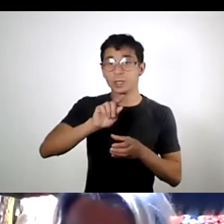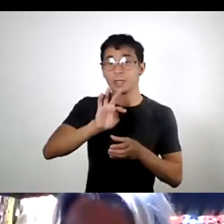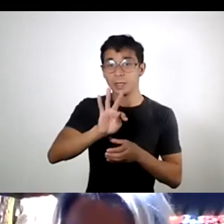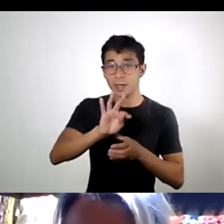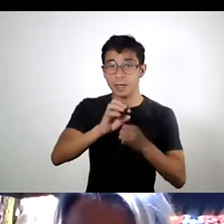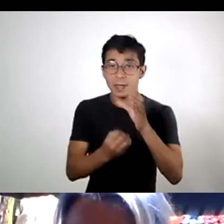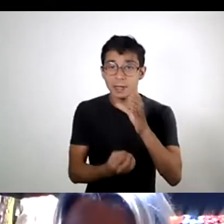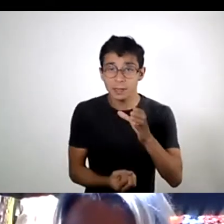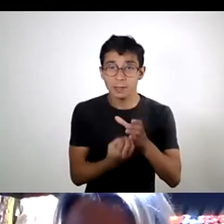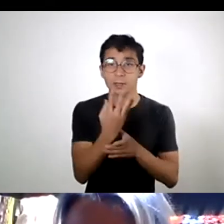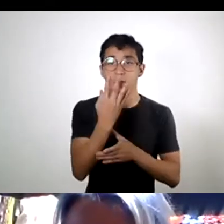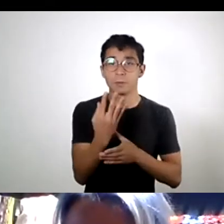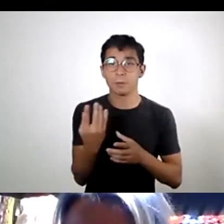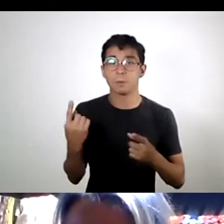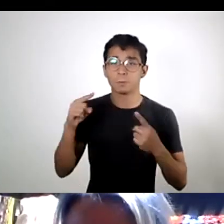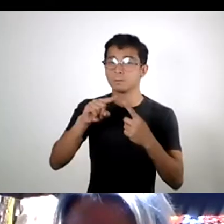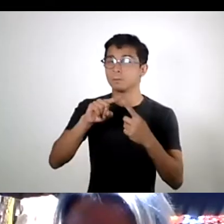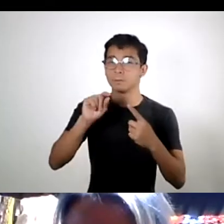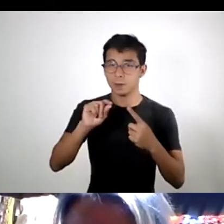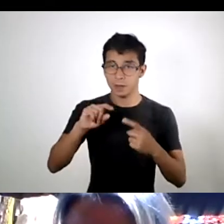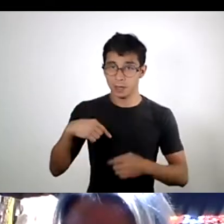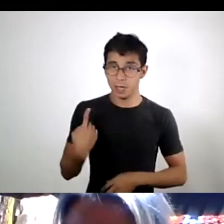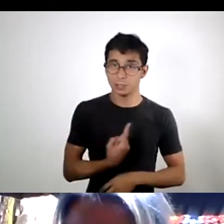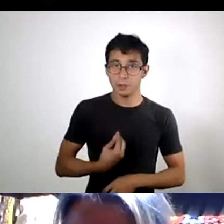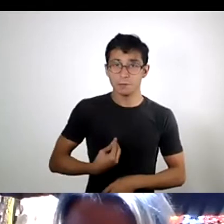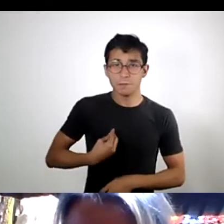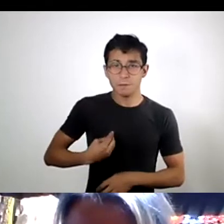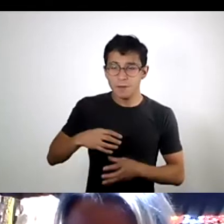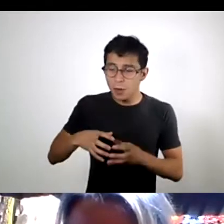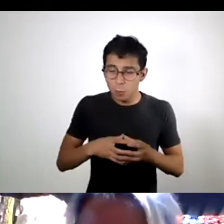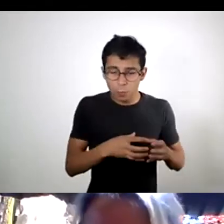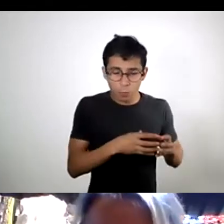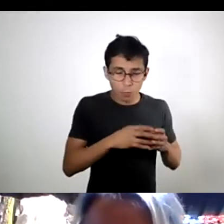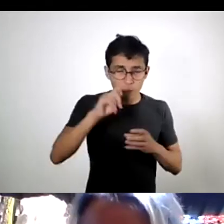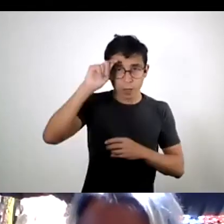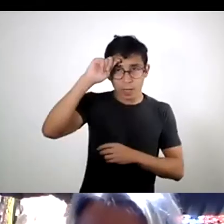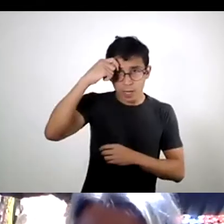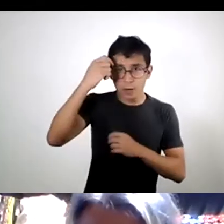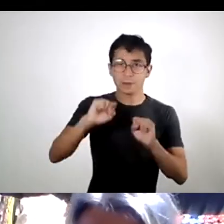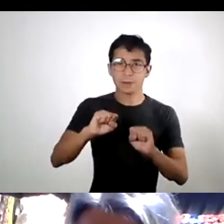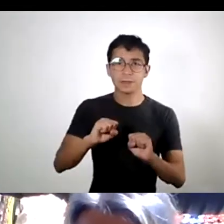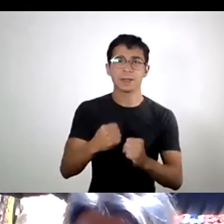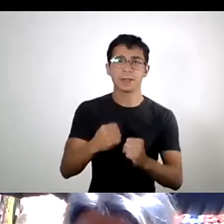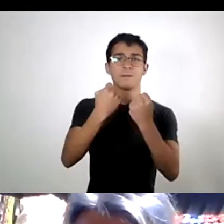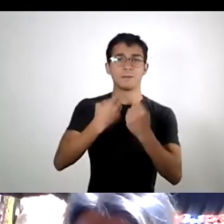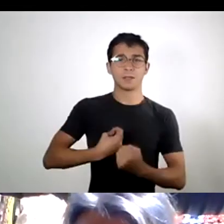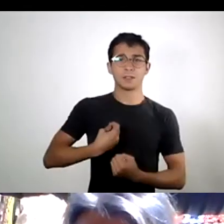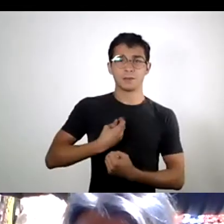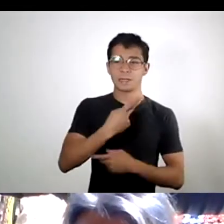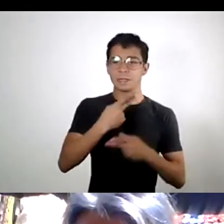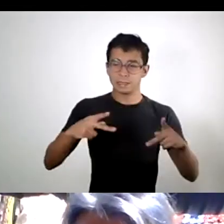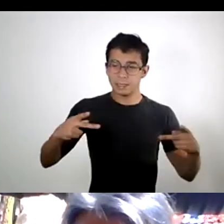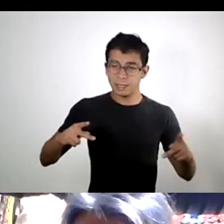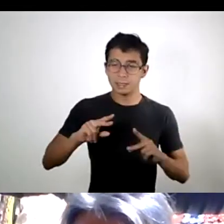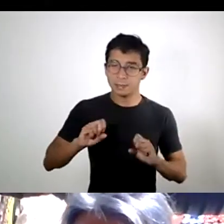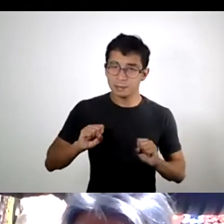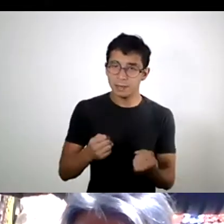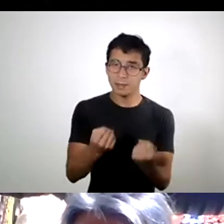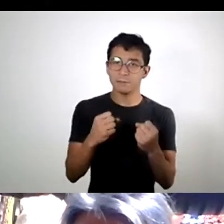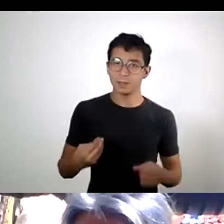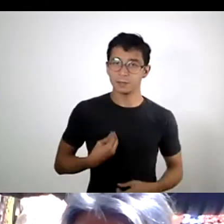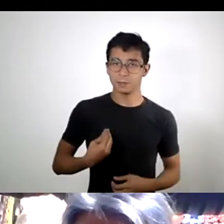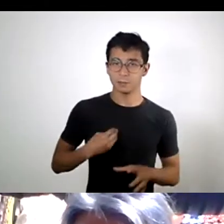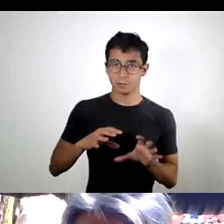para defender os modos de ser e viver e estar nos territórios coletivos. E ele demanda ao